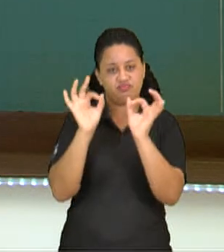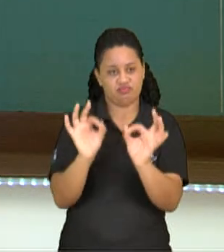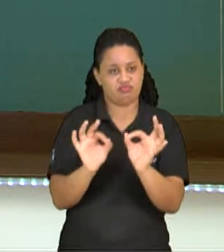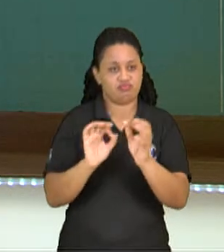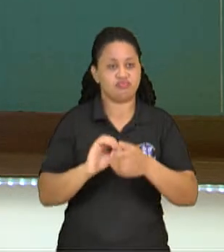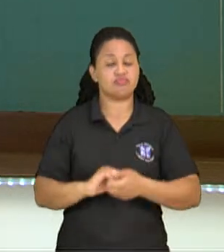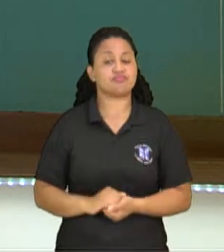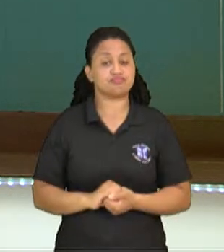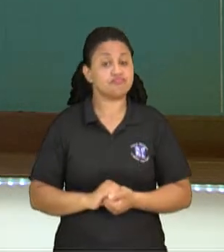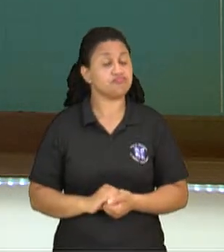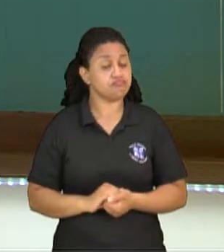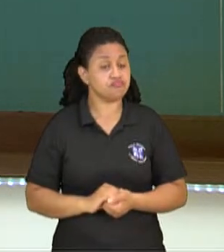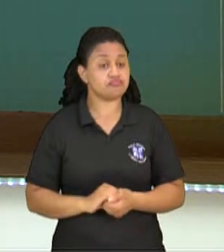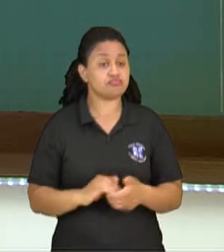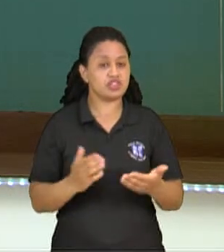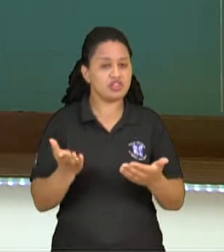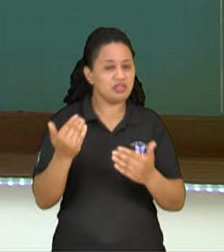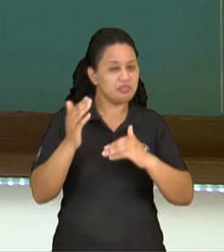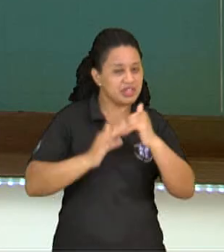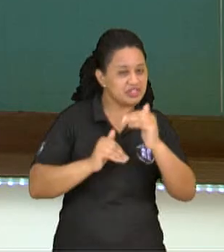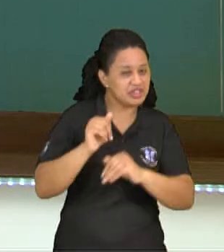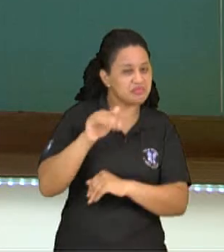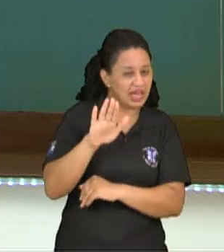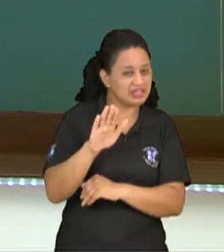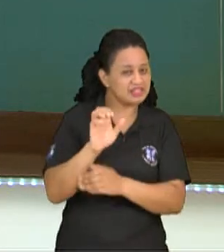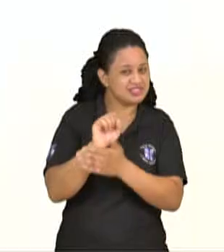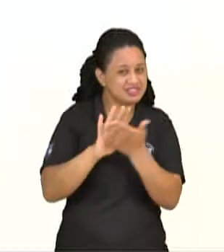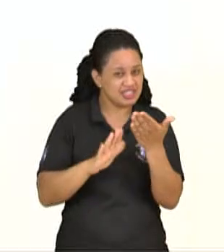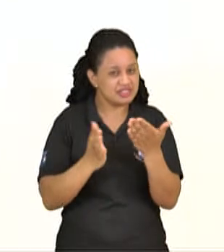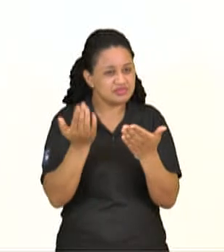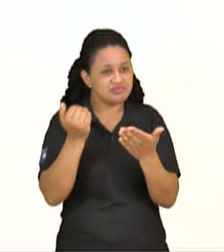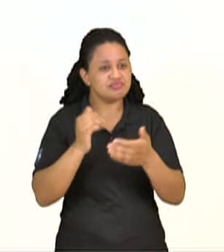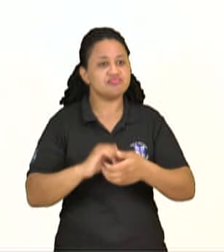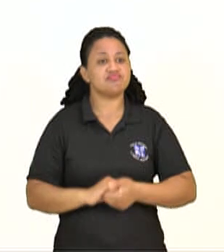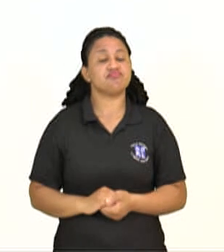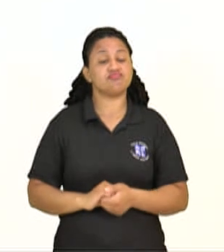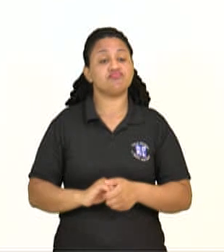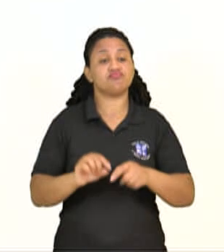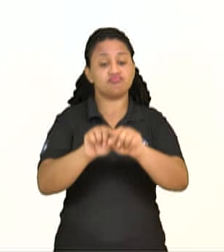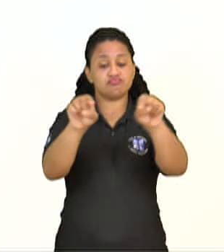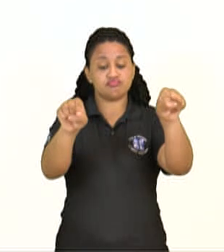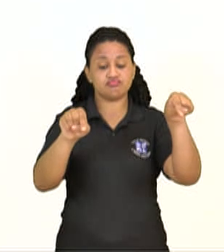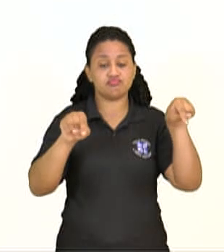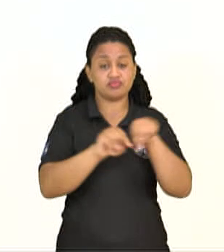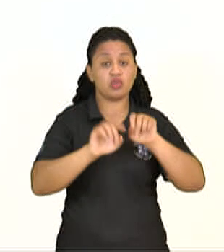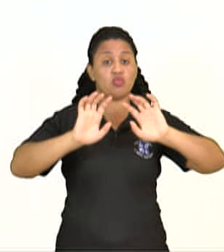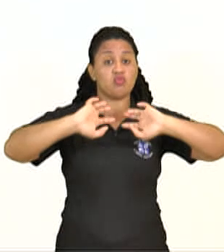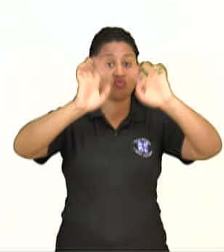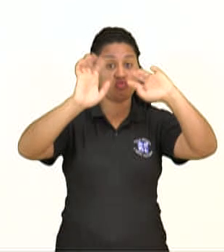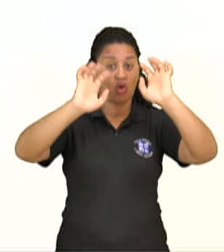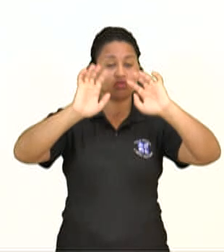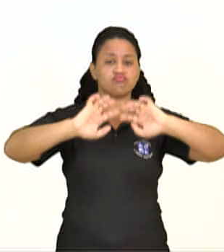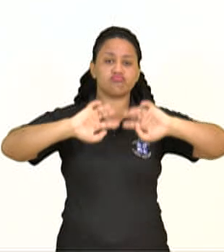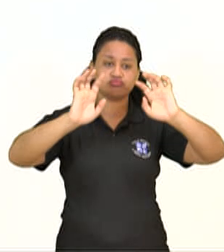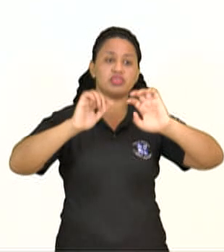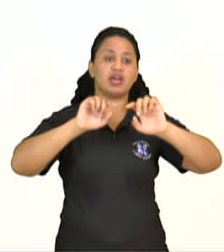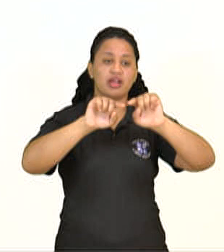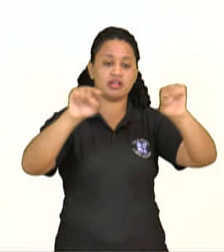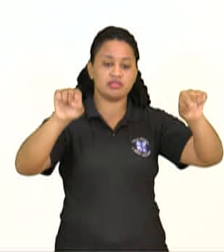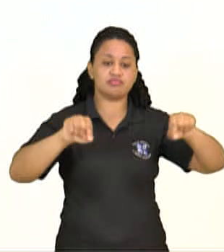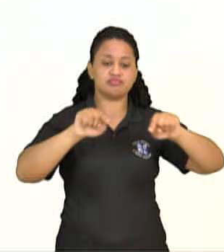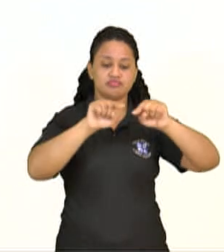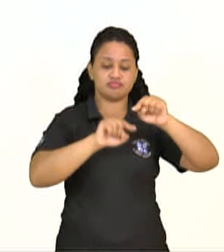bom? Exatamente isso. Bora praticar mais um pouquinho, galera? Olha só. A quadra de vôlei é retangular, né, e compreende